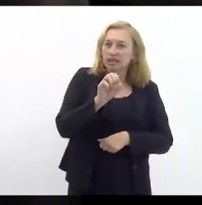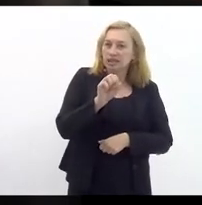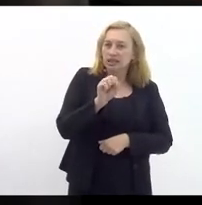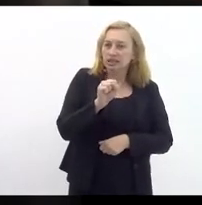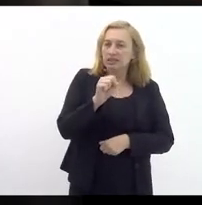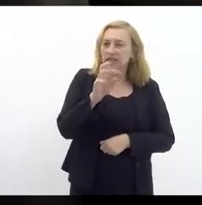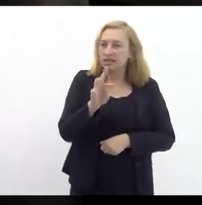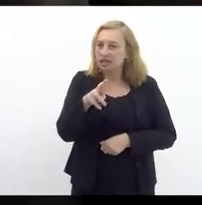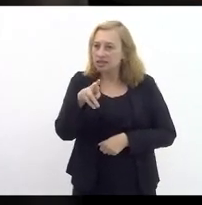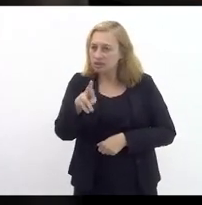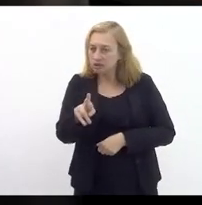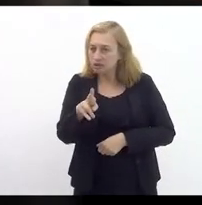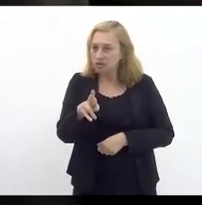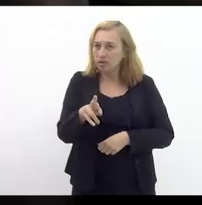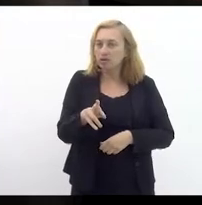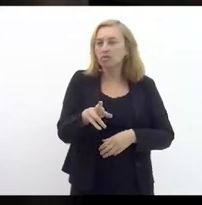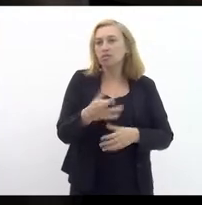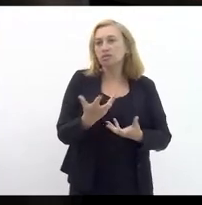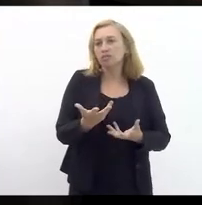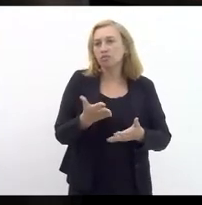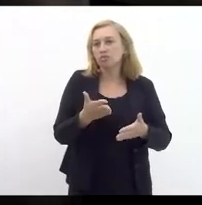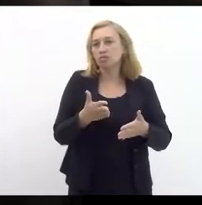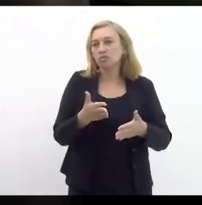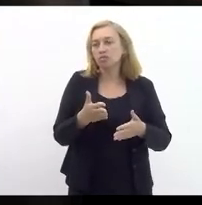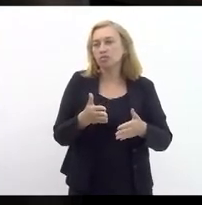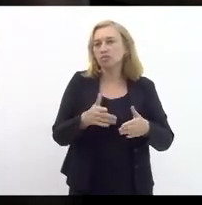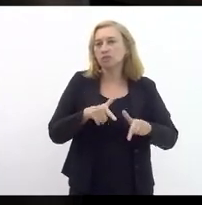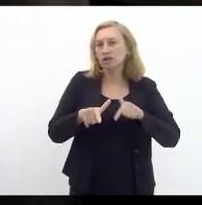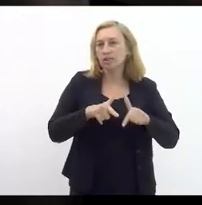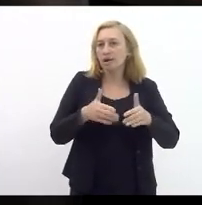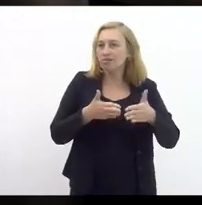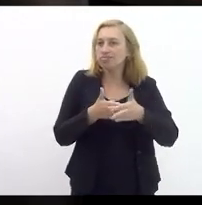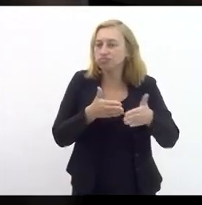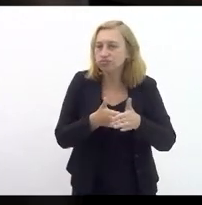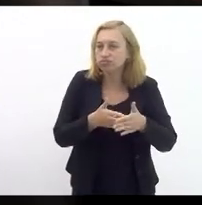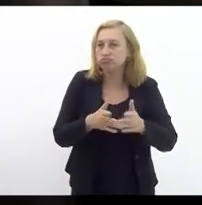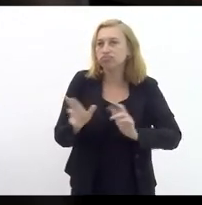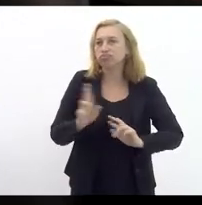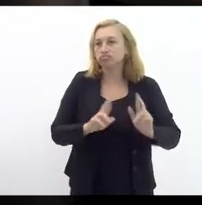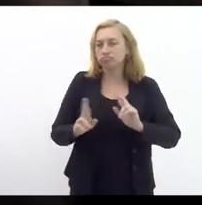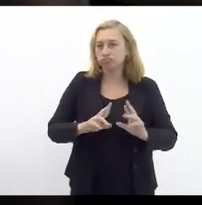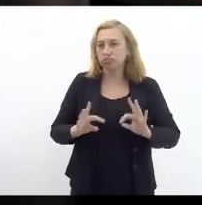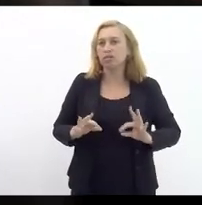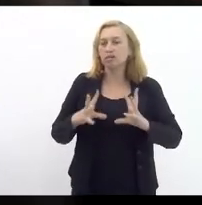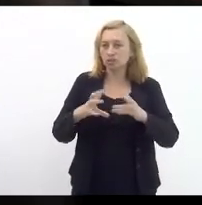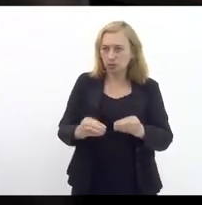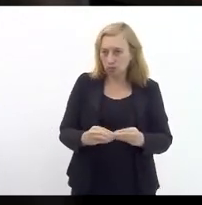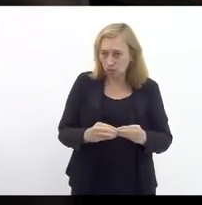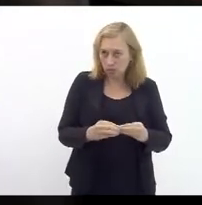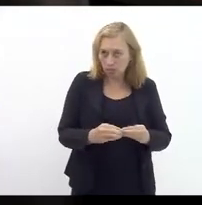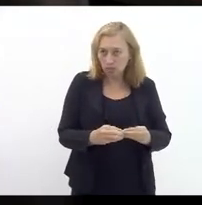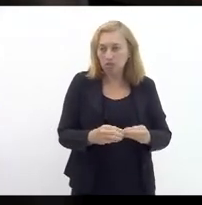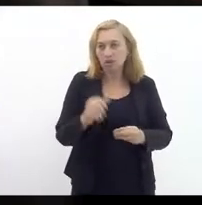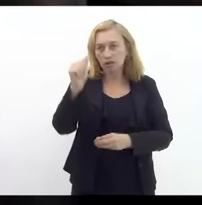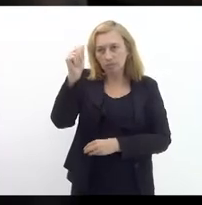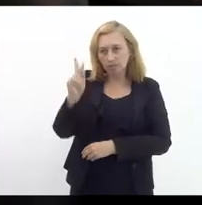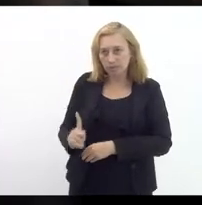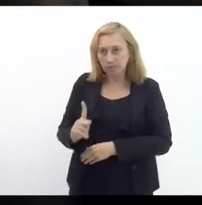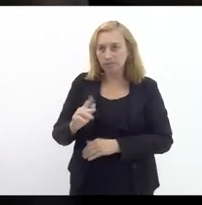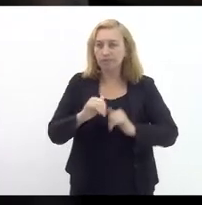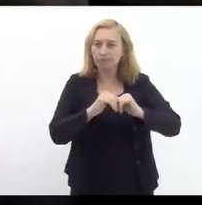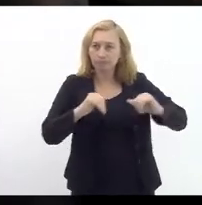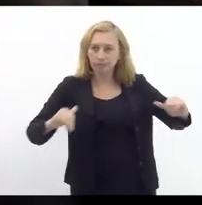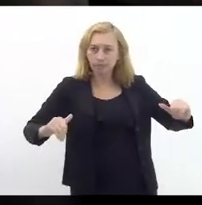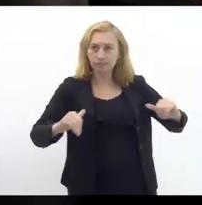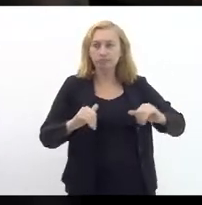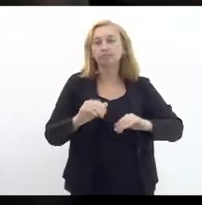né, uma mão de obra até bem restrita, com os da Central, em razão de todas as aposentadorias e todos os afastamentos dos